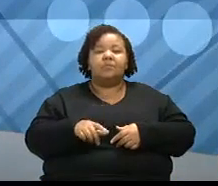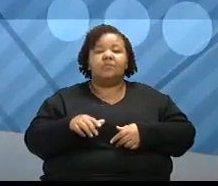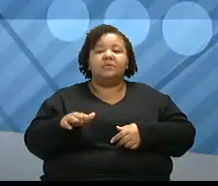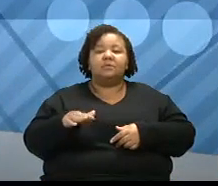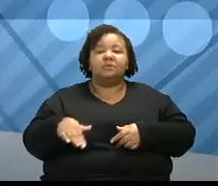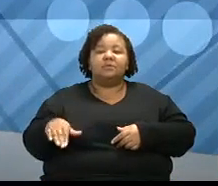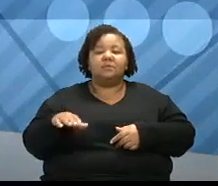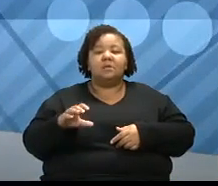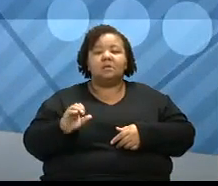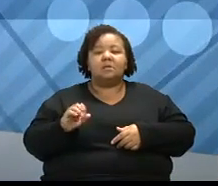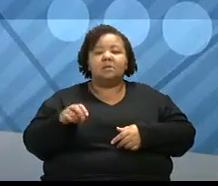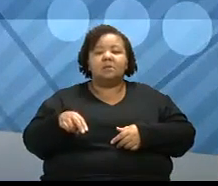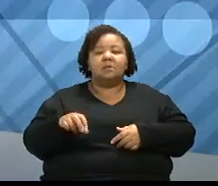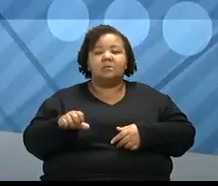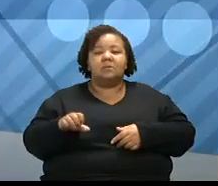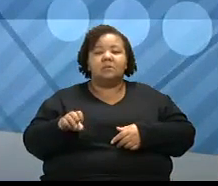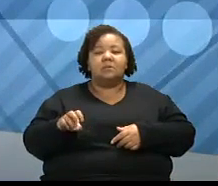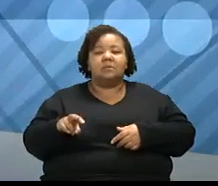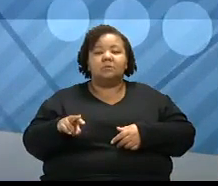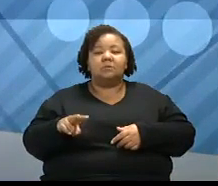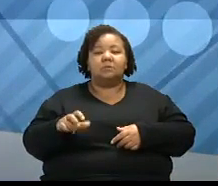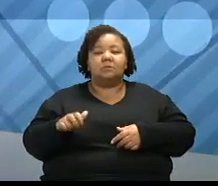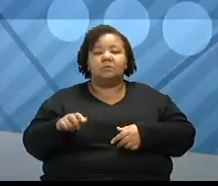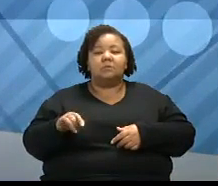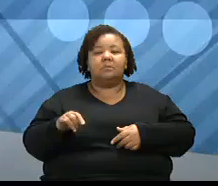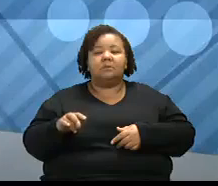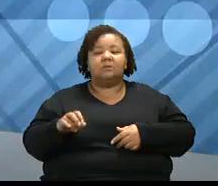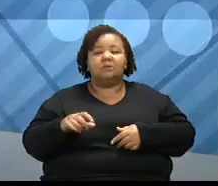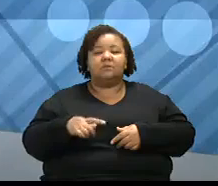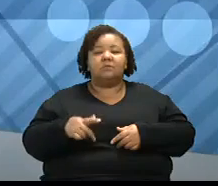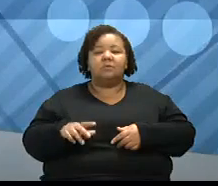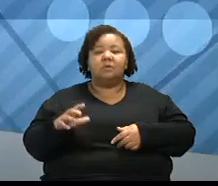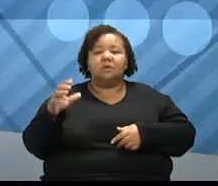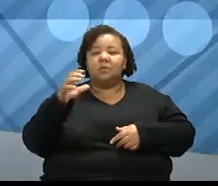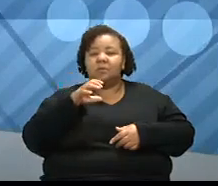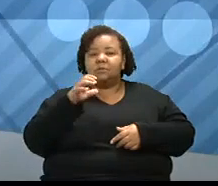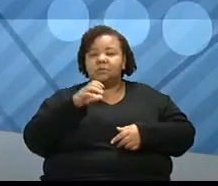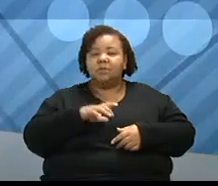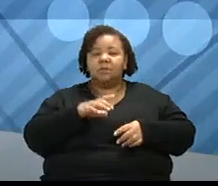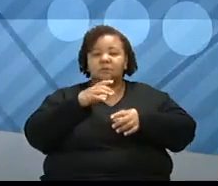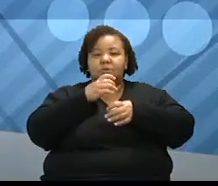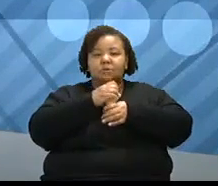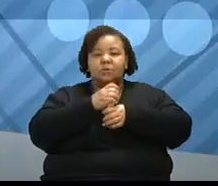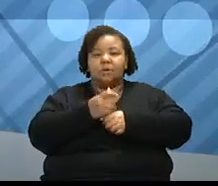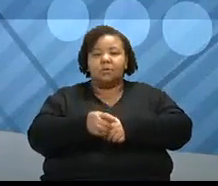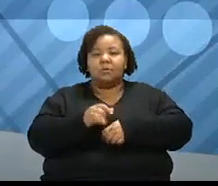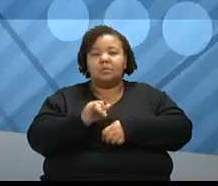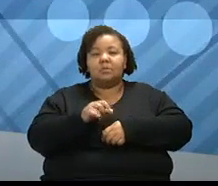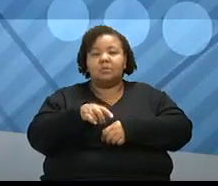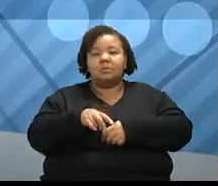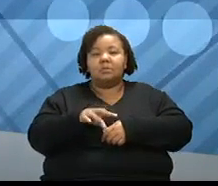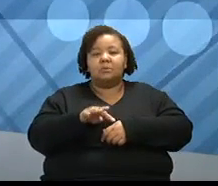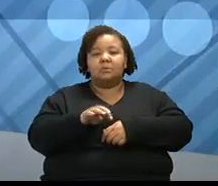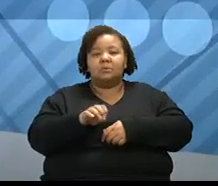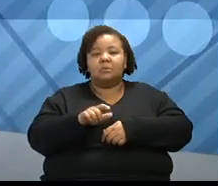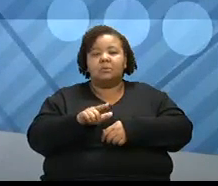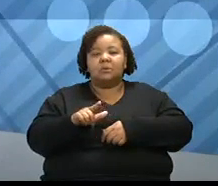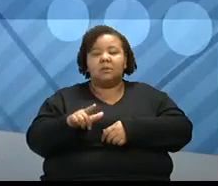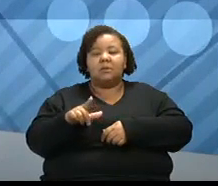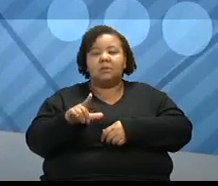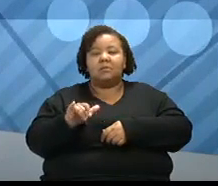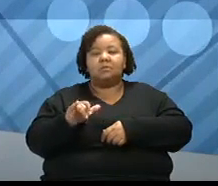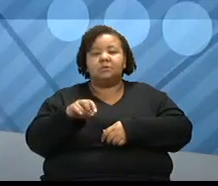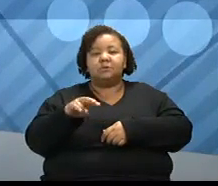ele é conservativo, eu tenho uma agilidade no cálculo da integral de linha, porque eu vou avaliar apenas